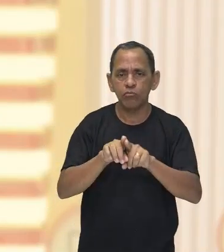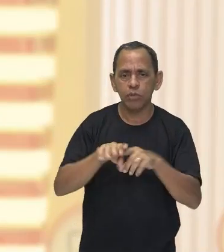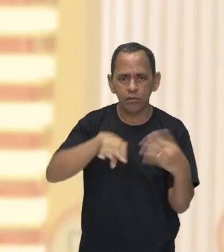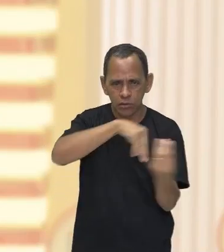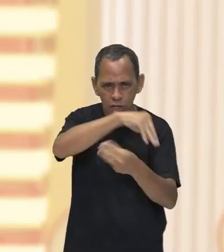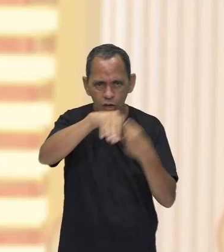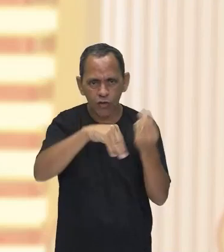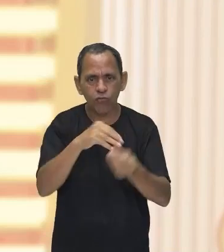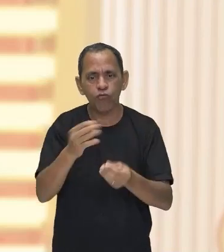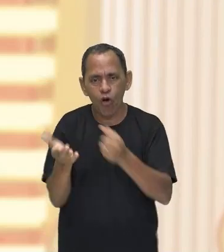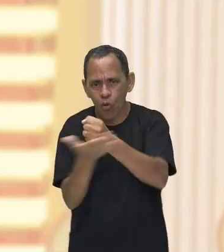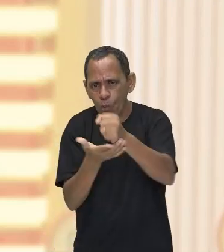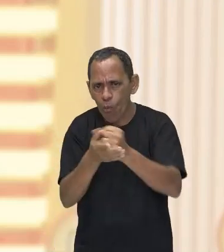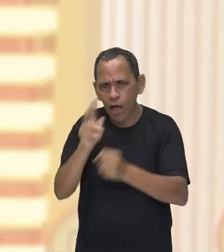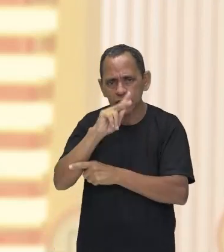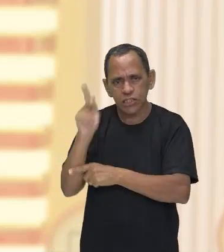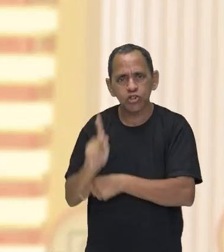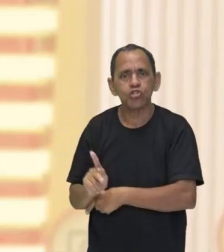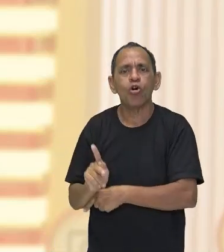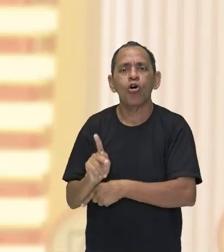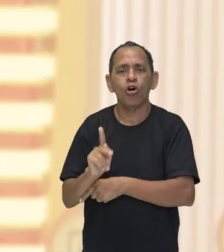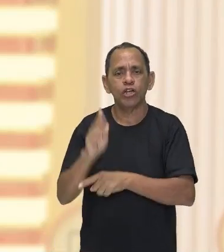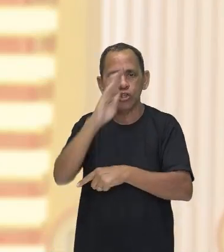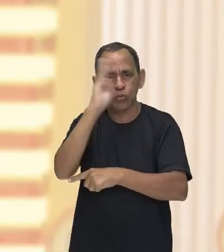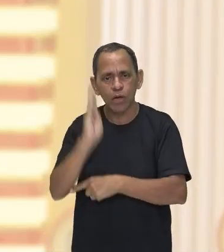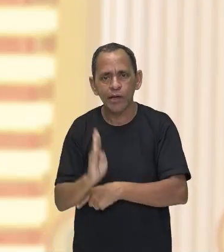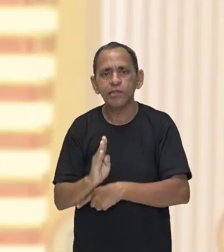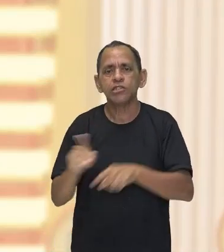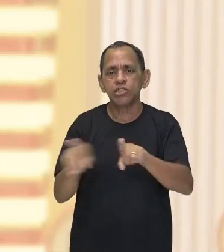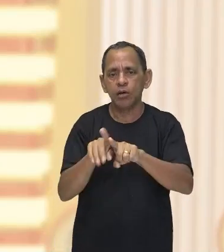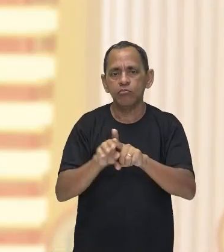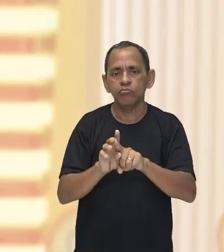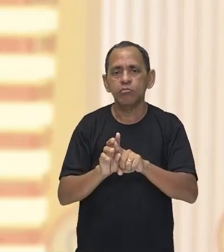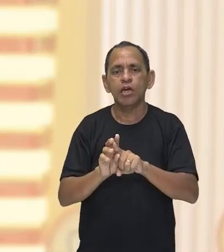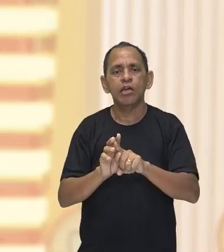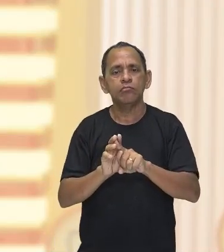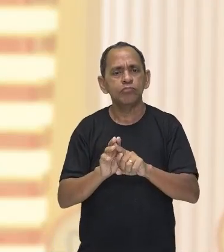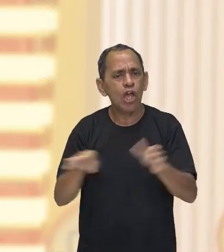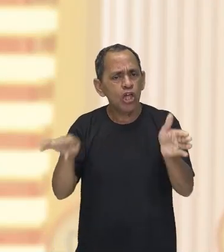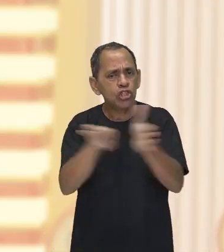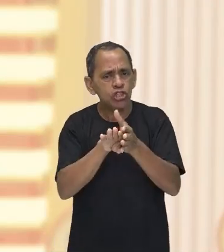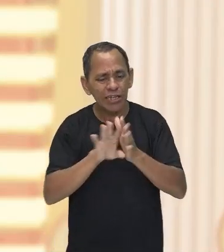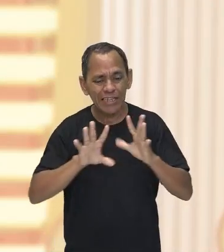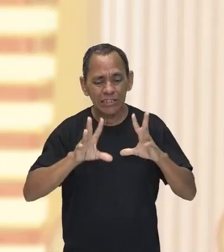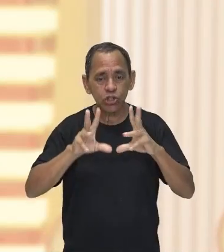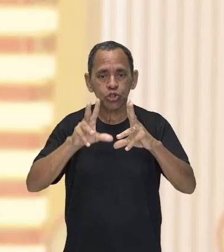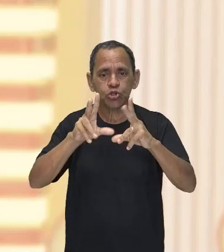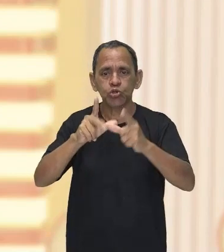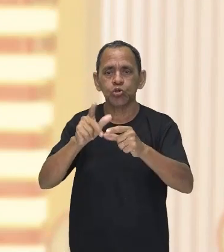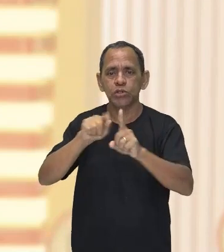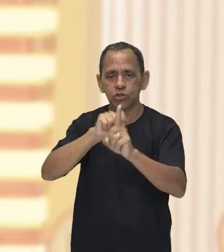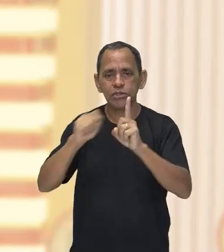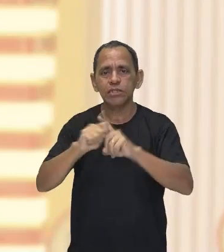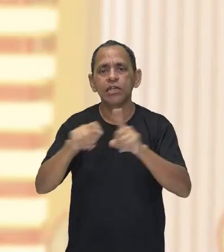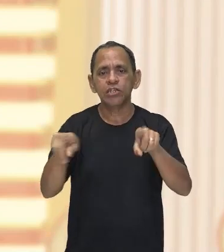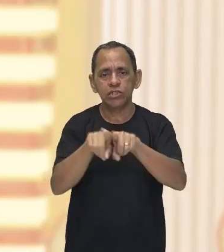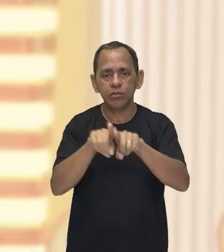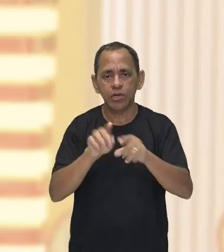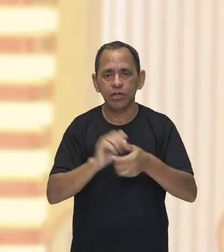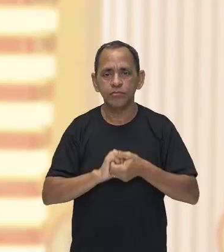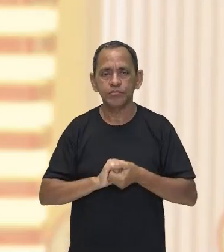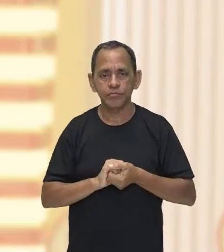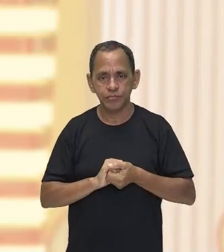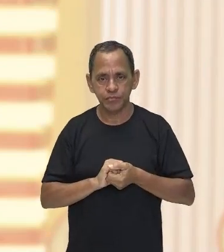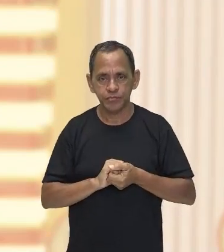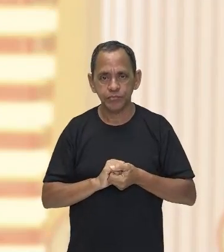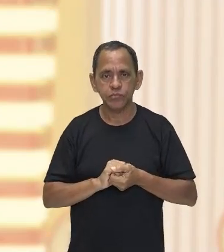históricas do país e que atinge todas as camadas da sociedade, tá? Então, a gente sabe que